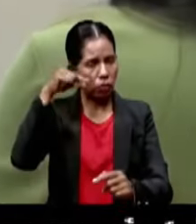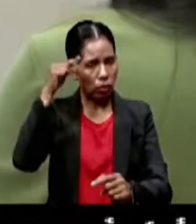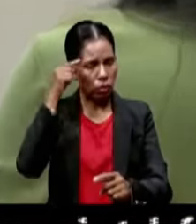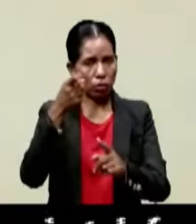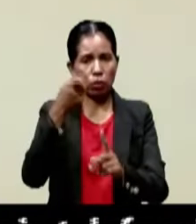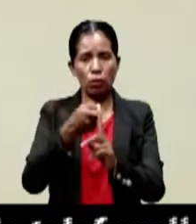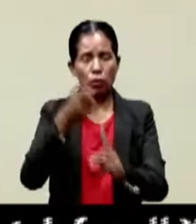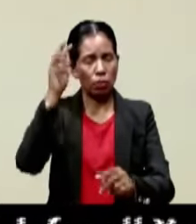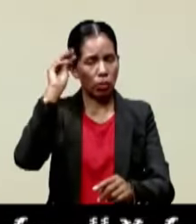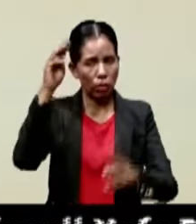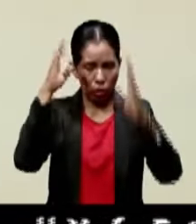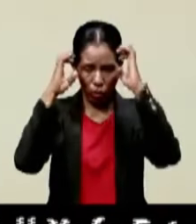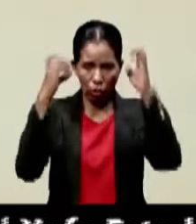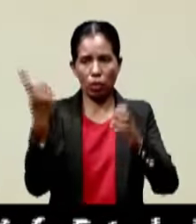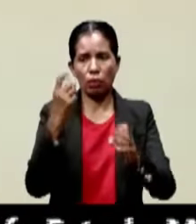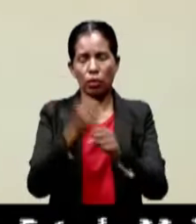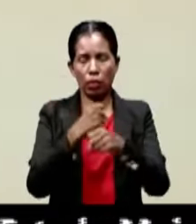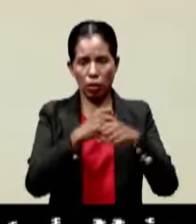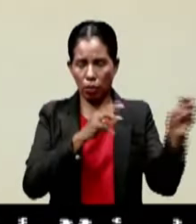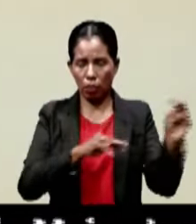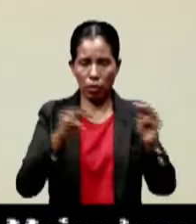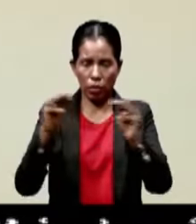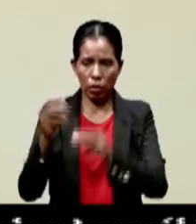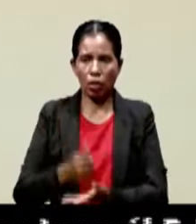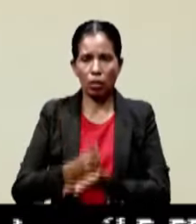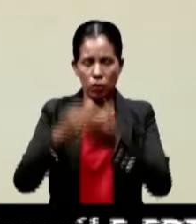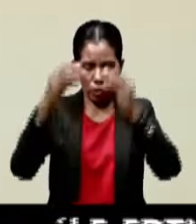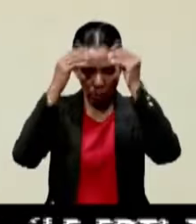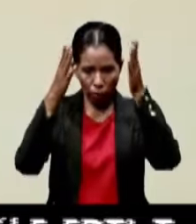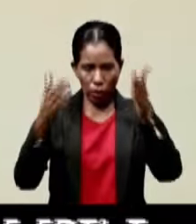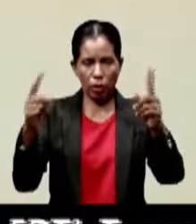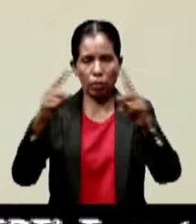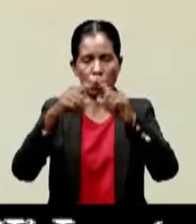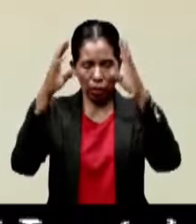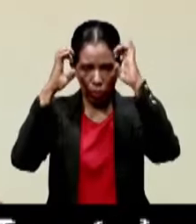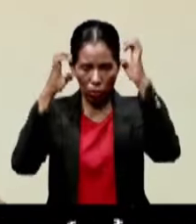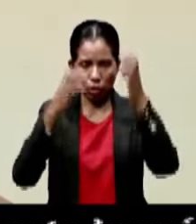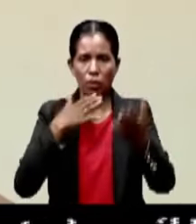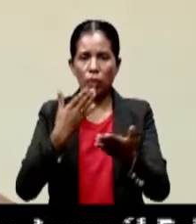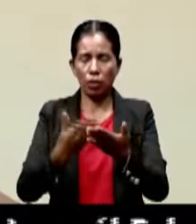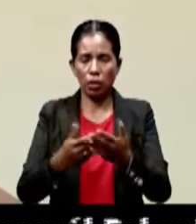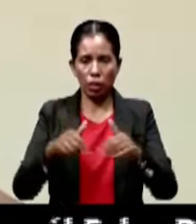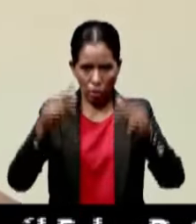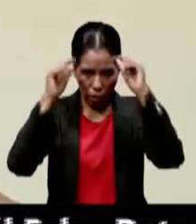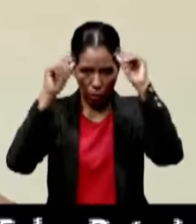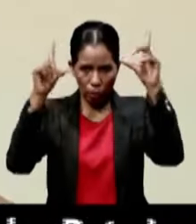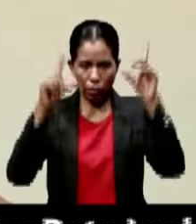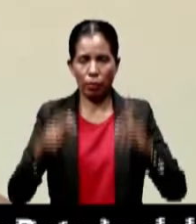da Educação na fata em sei halo mudança no tulum manor em sira ba educação e de dia que língua Timor.